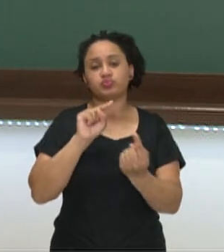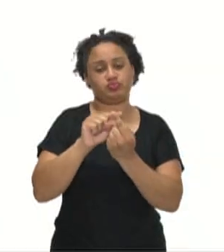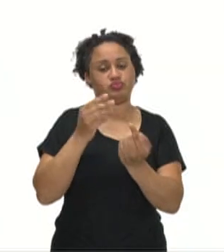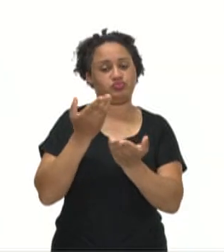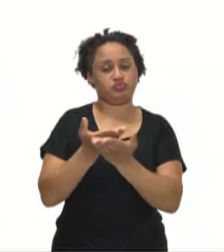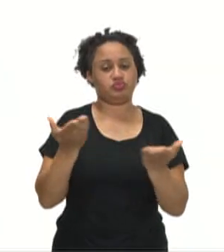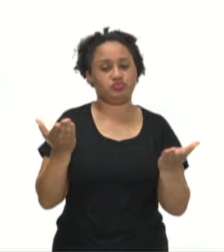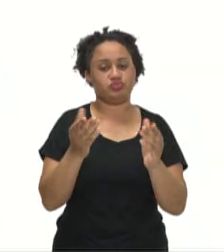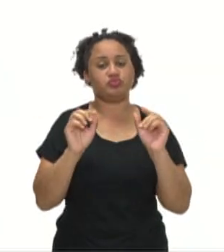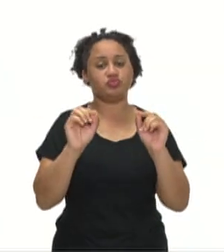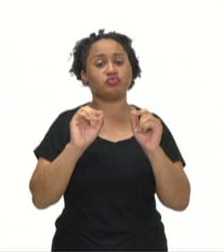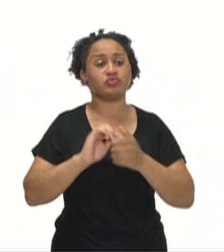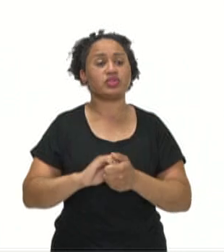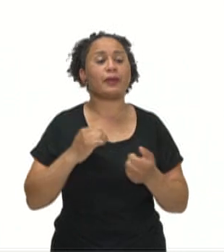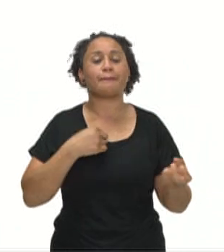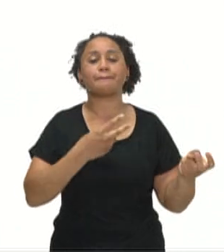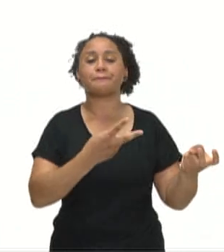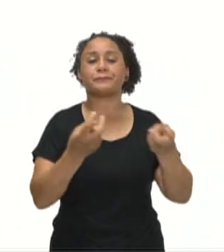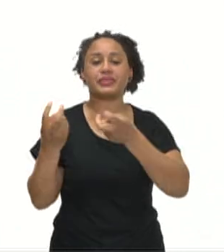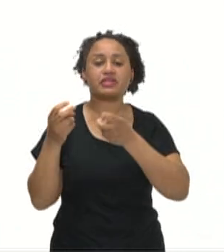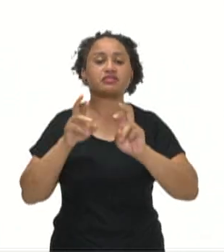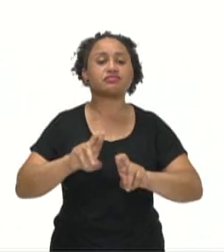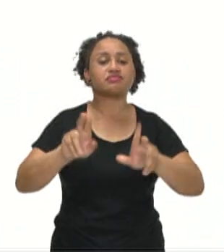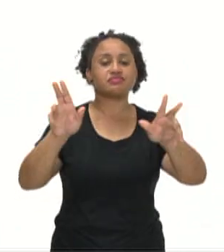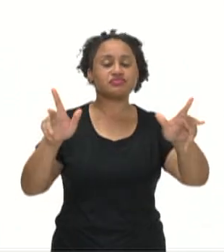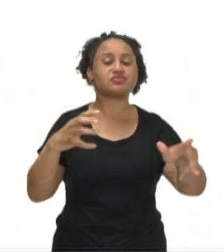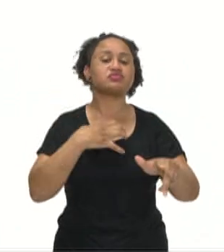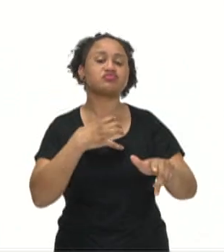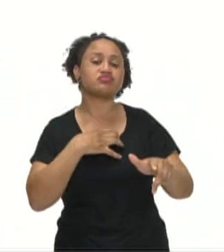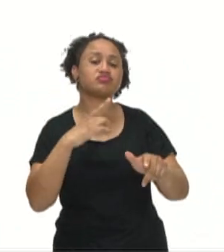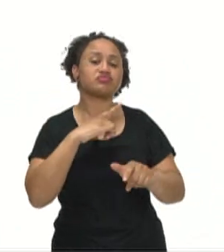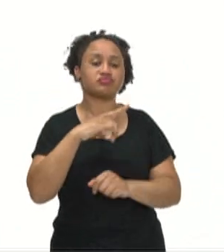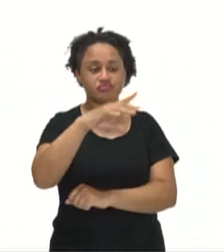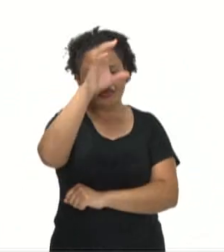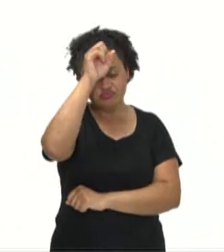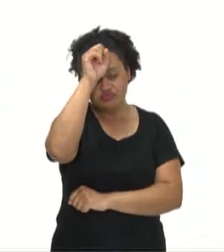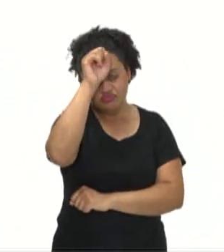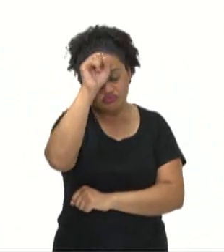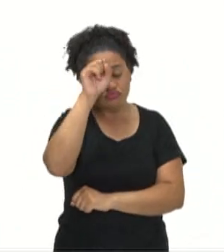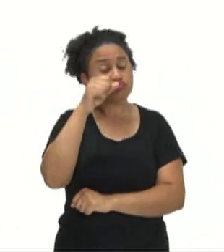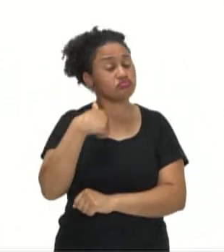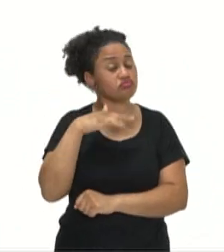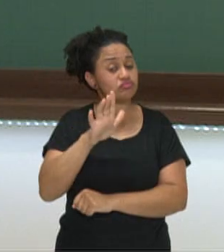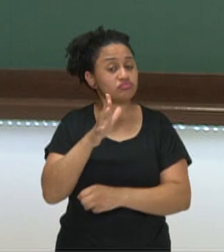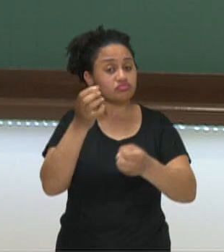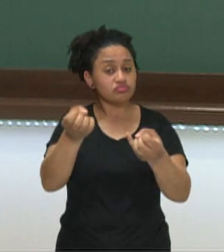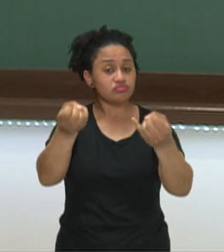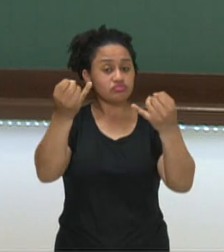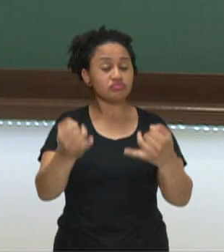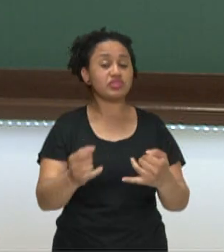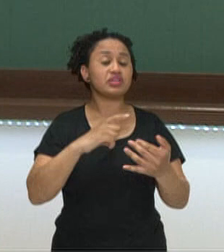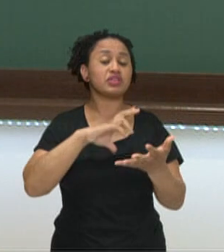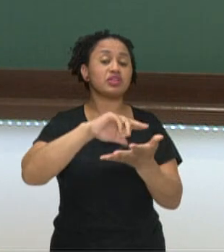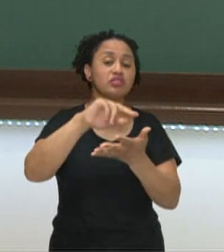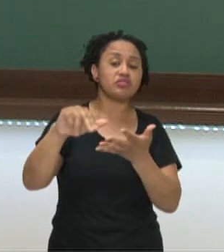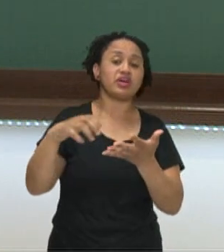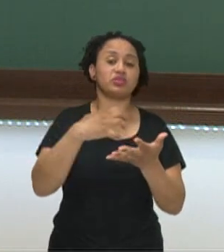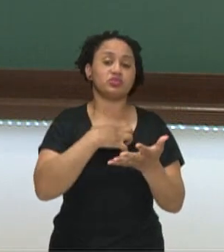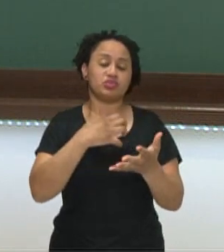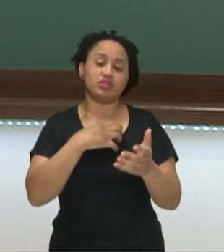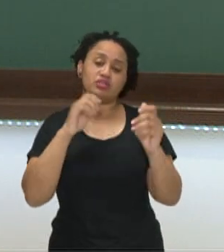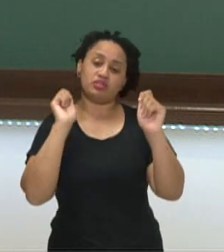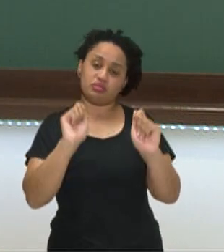né? Reconhecer as diferentes formas de aprender. Como o professor explicou para vocês, existem várias formas